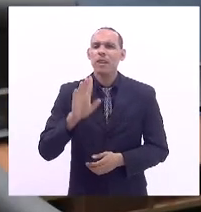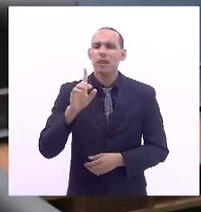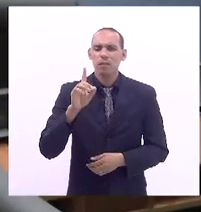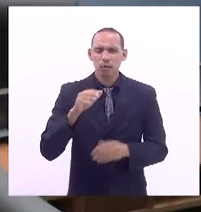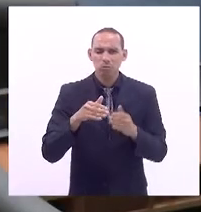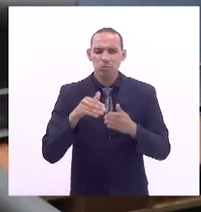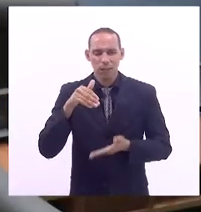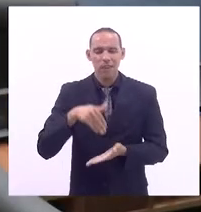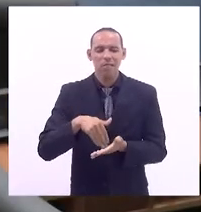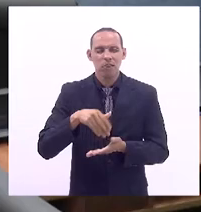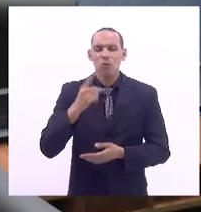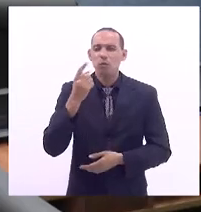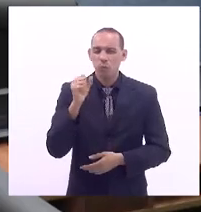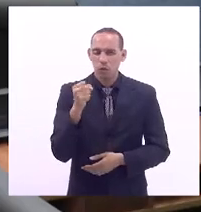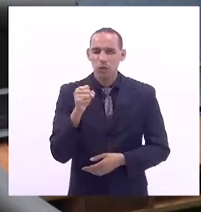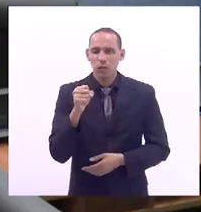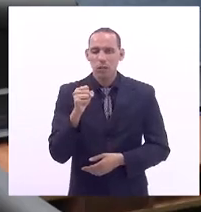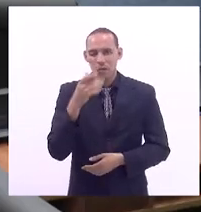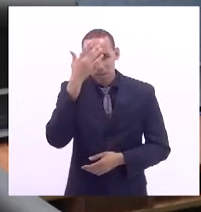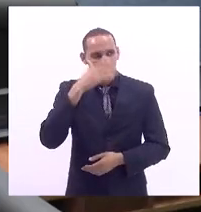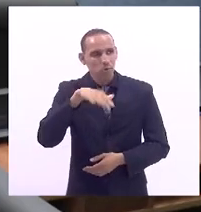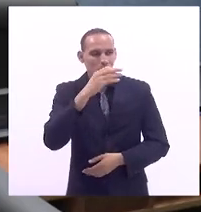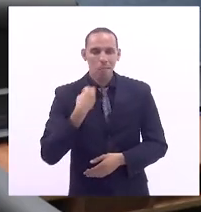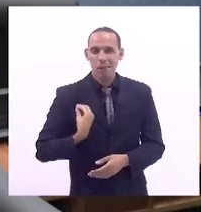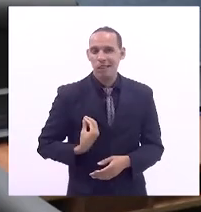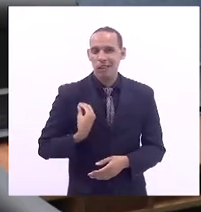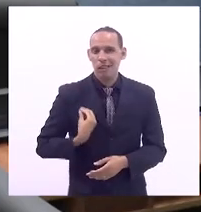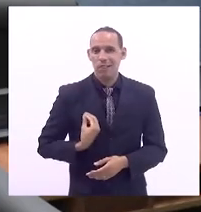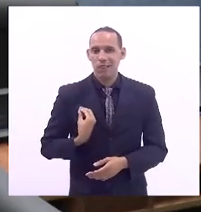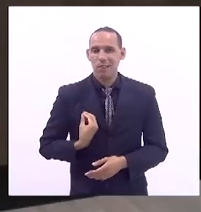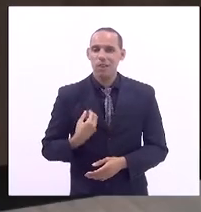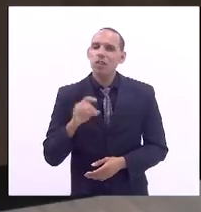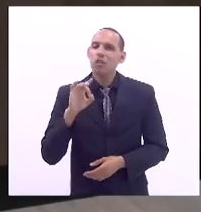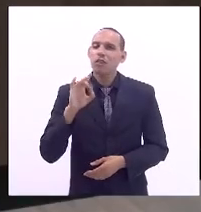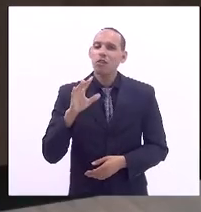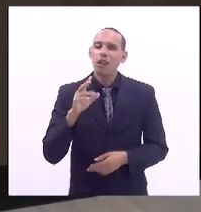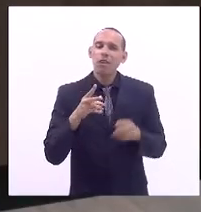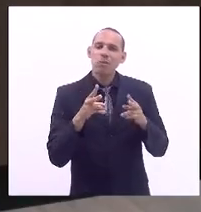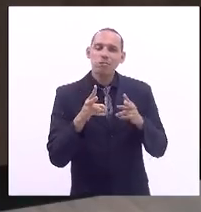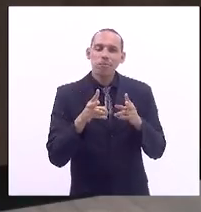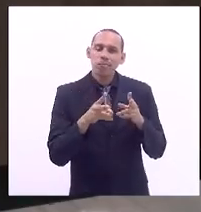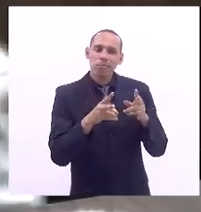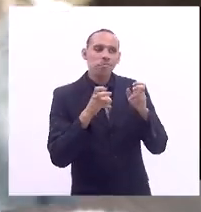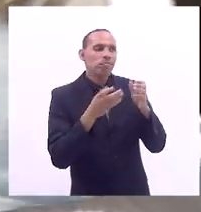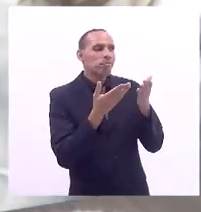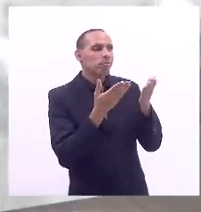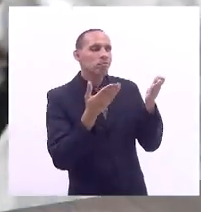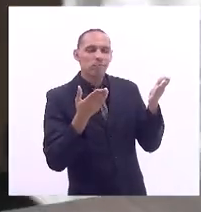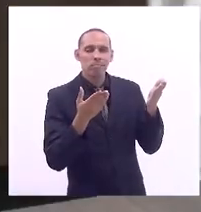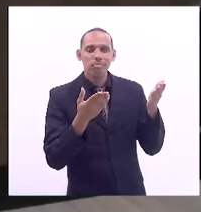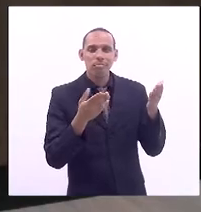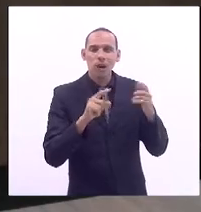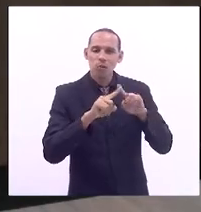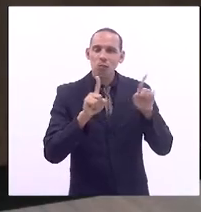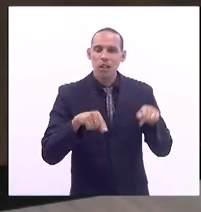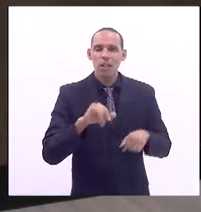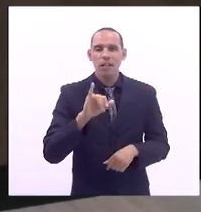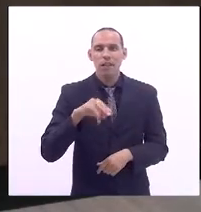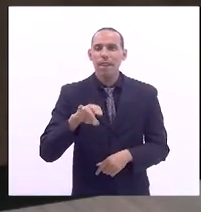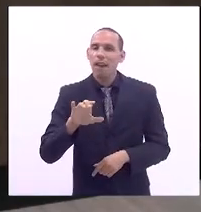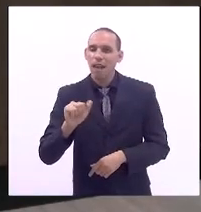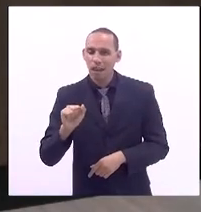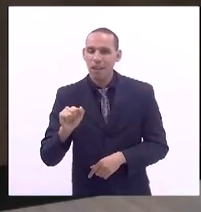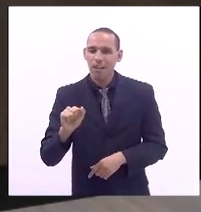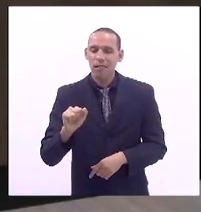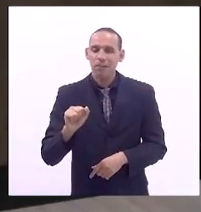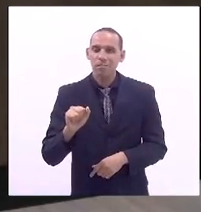segundos um segundo o pessoal tá aí Presidente queria só reconhecer aqui os servidores do Inea então